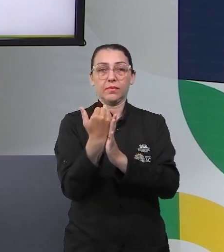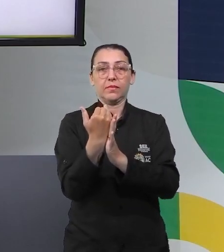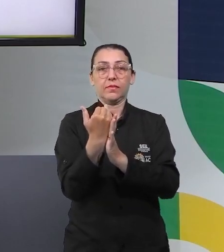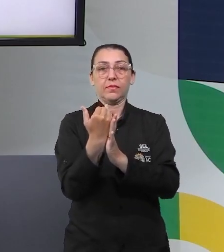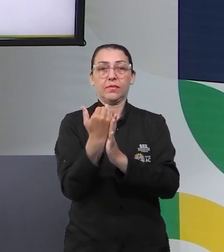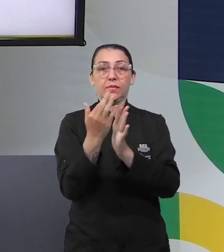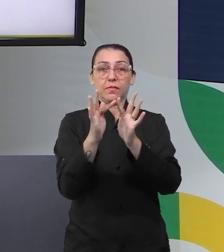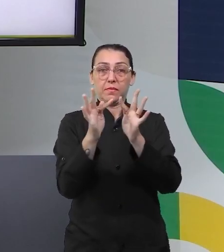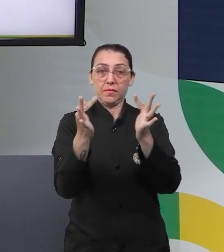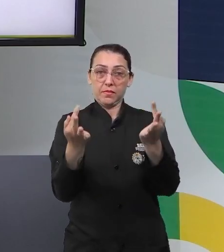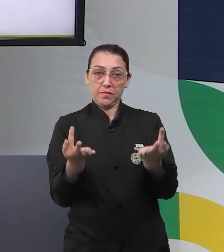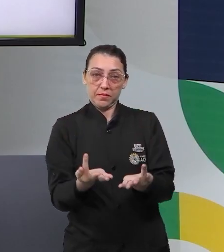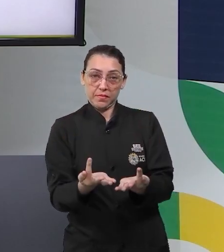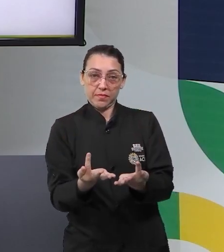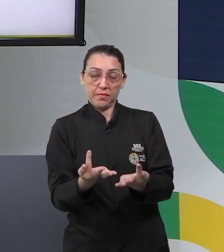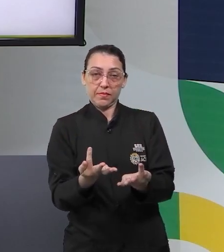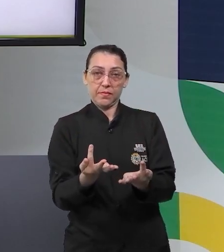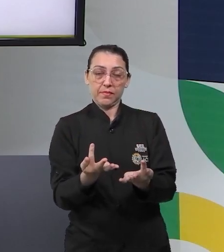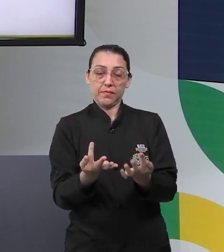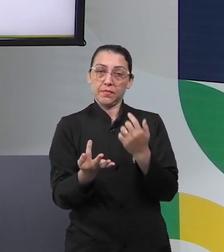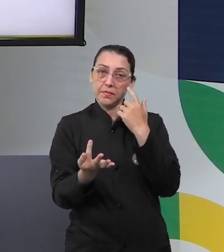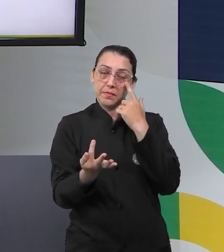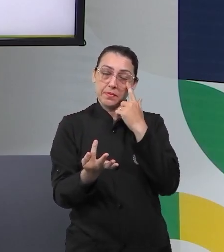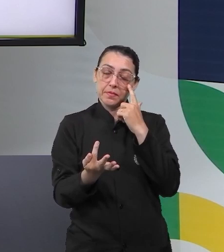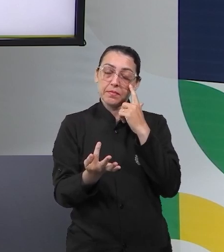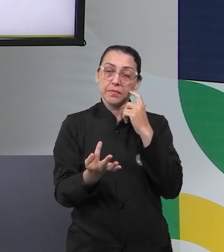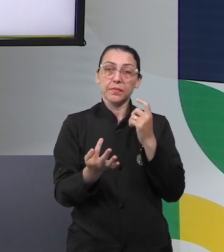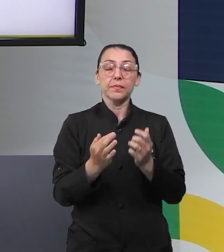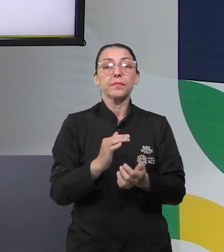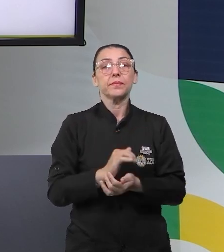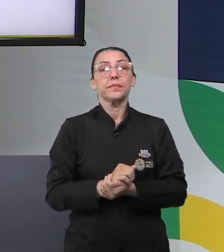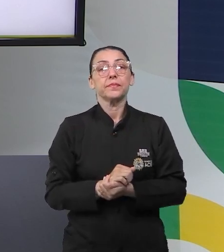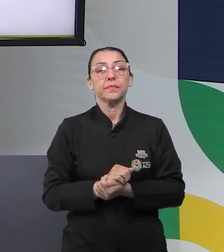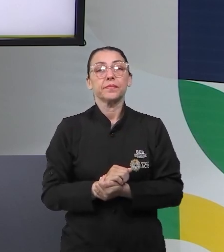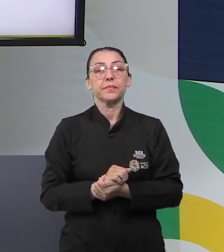função exponencial. Então, essas